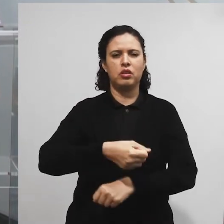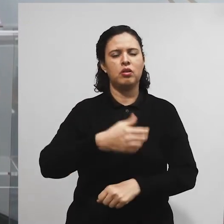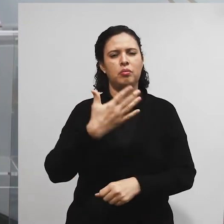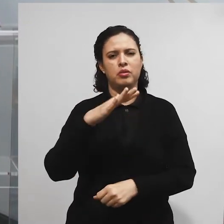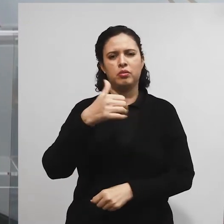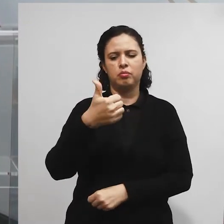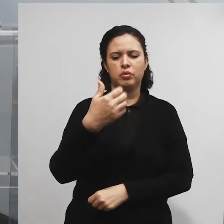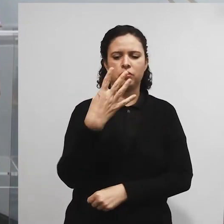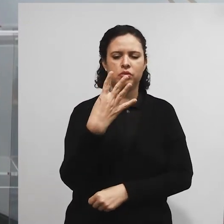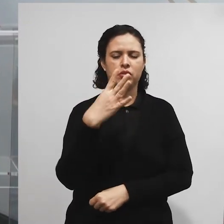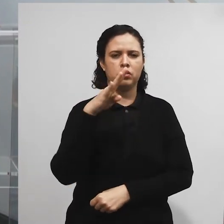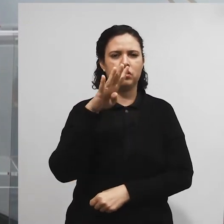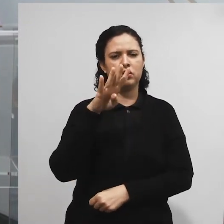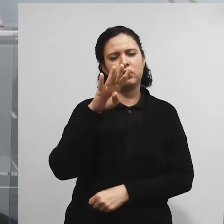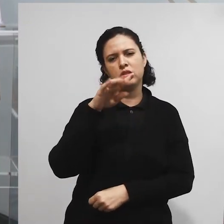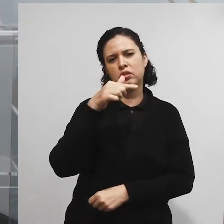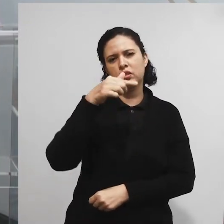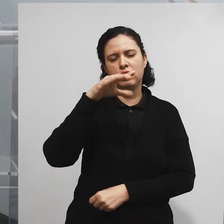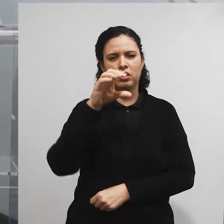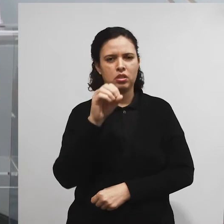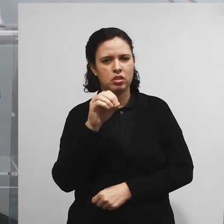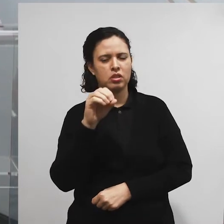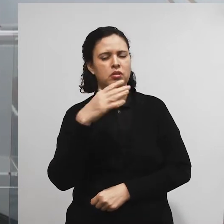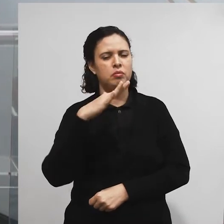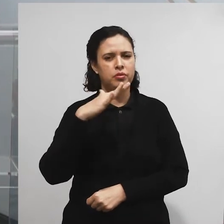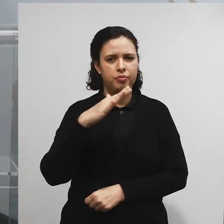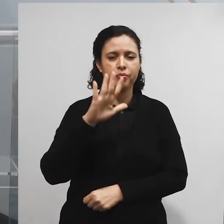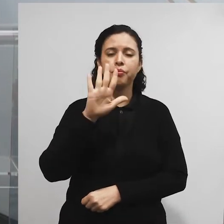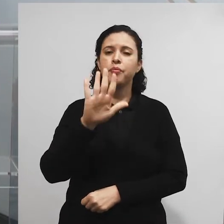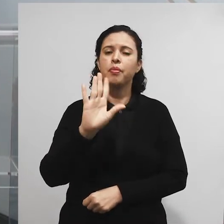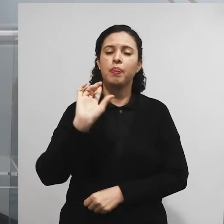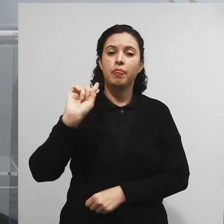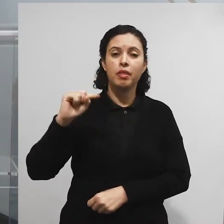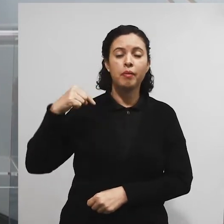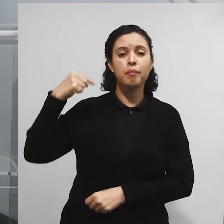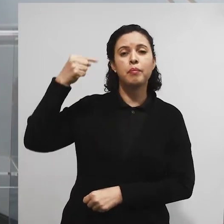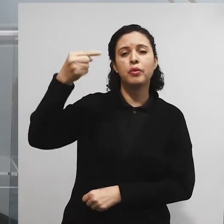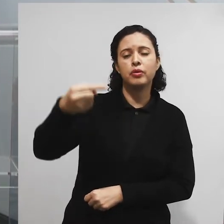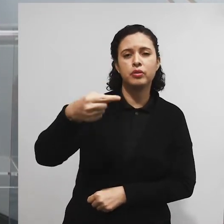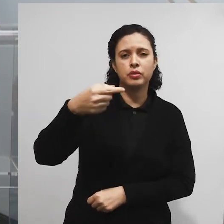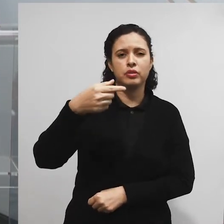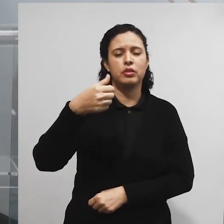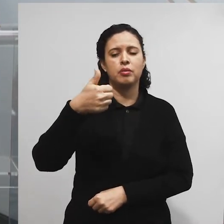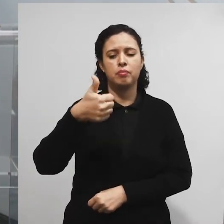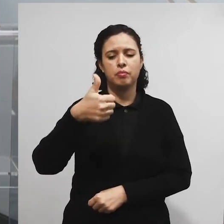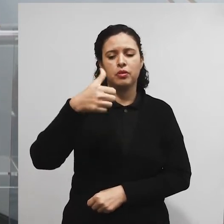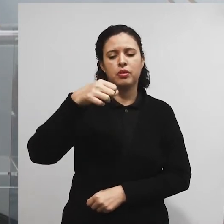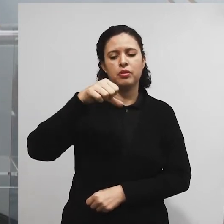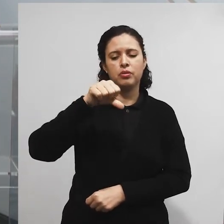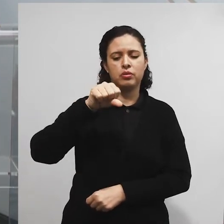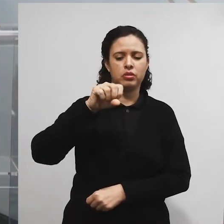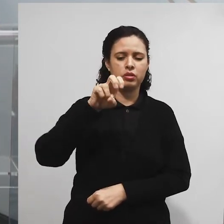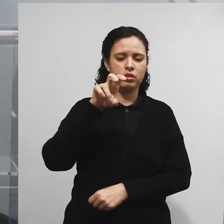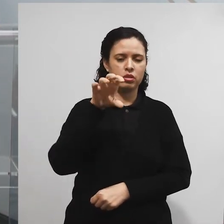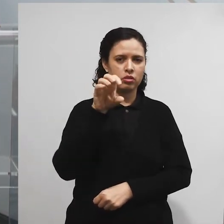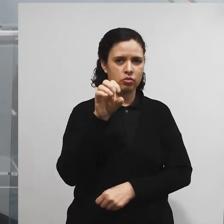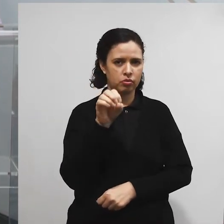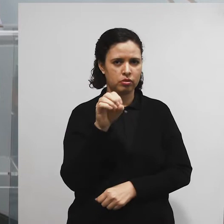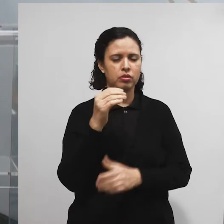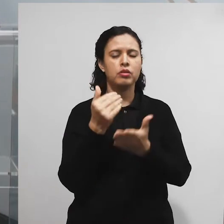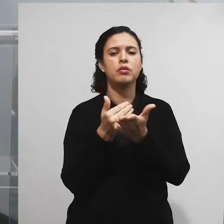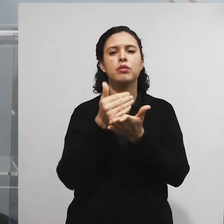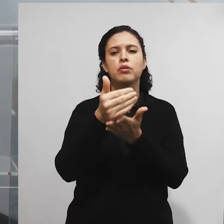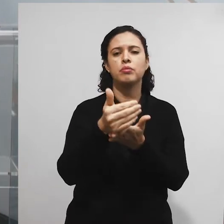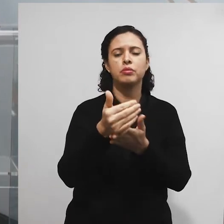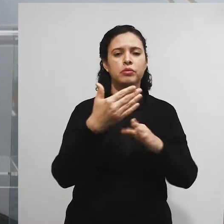1480 e todo o processo de colonização, mas foi somente a partir de 1850